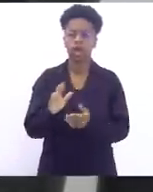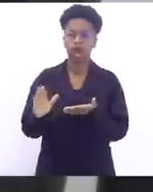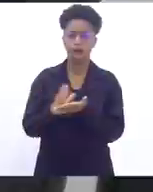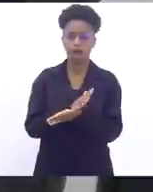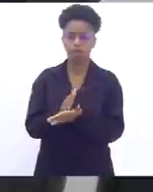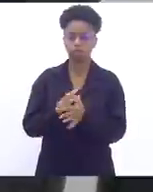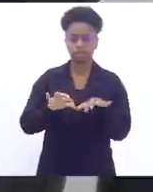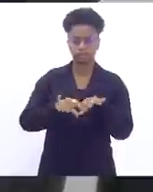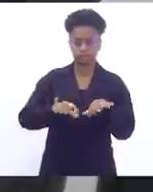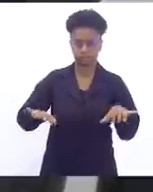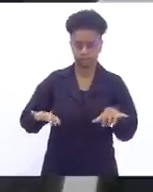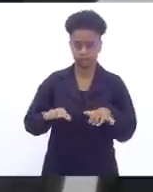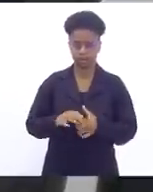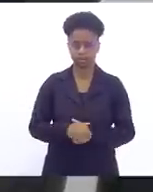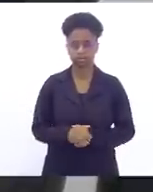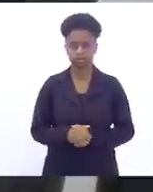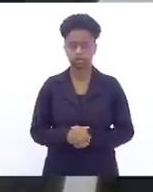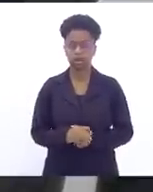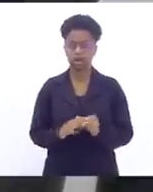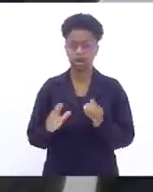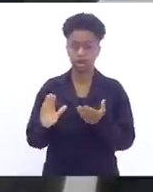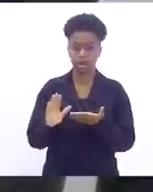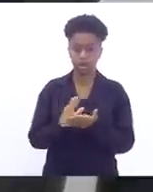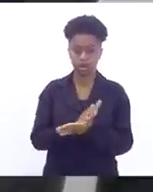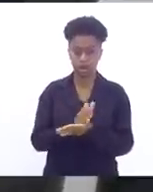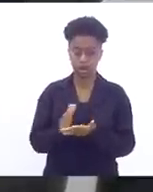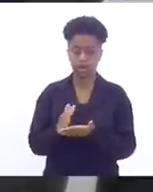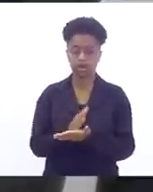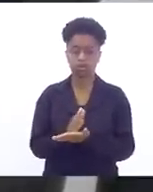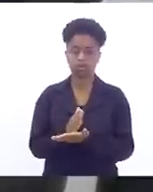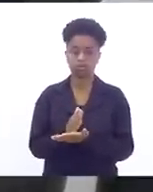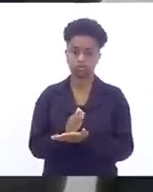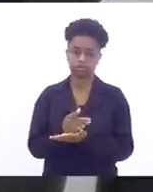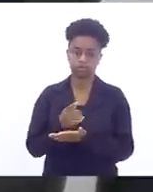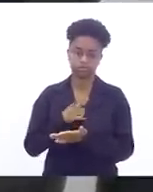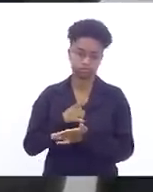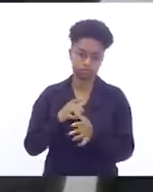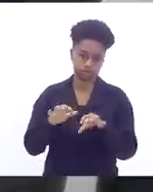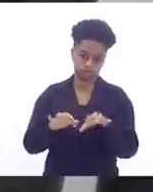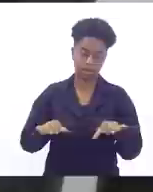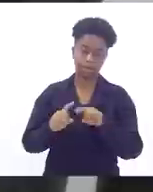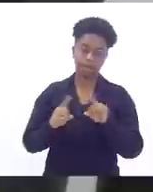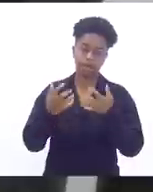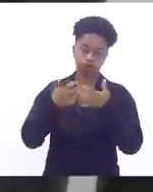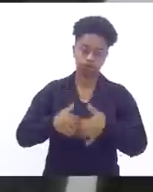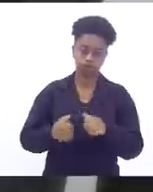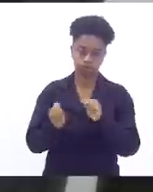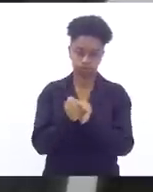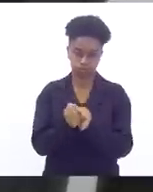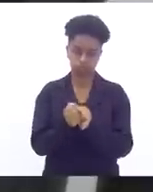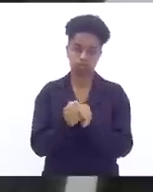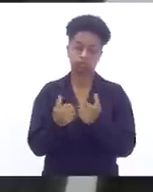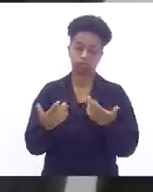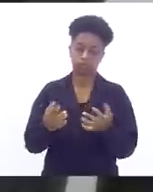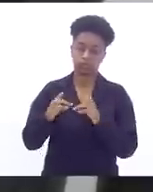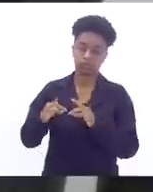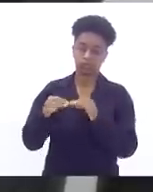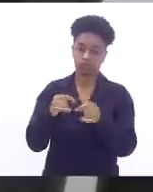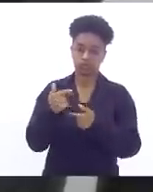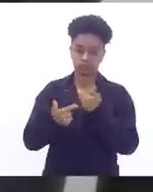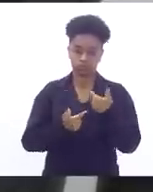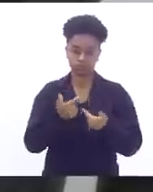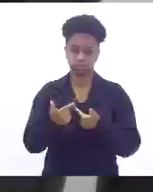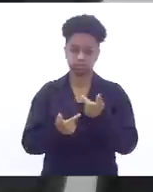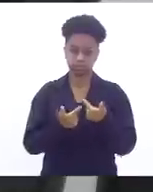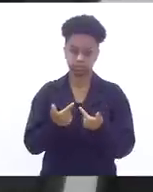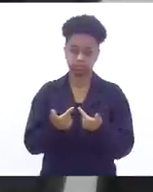separados alguns órgãos algumas empresas Mas eles funcionam todos juntos para o Executivo todo mundo trabalha com o mesmo sistema